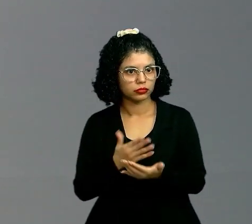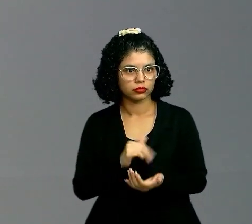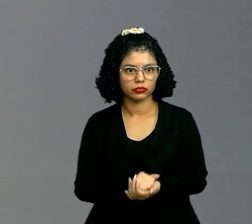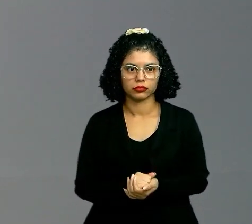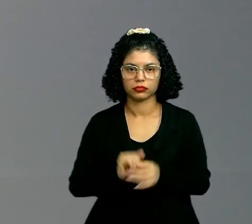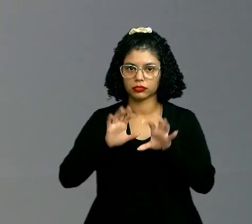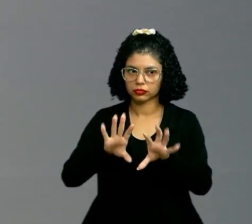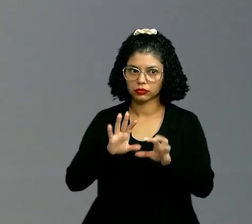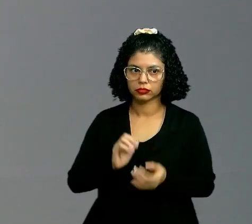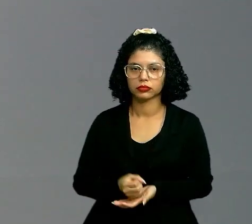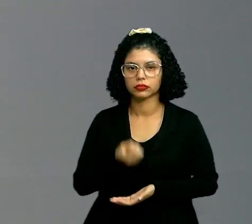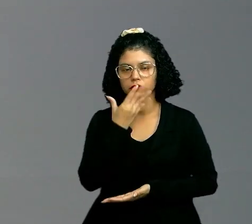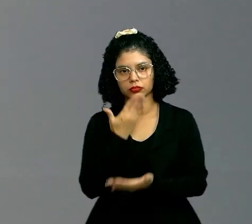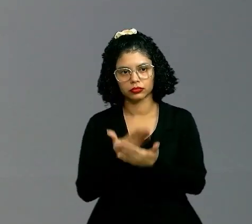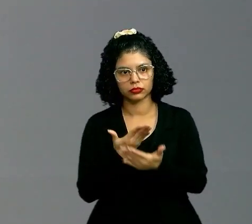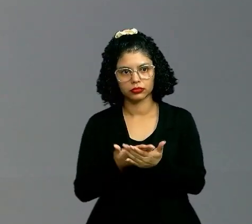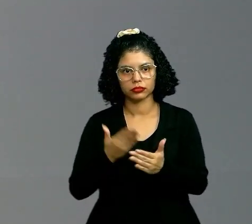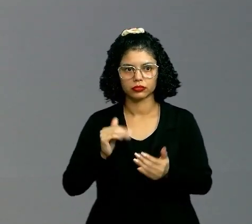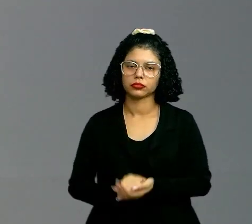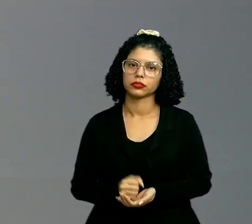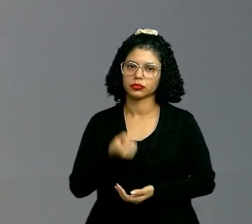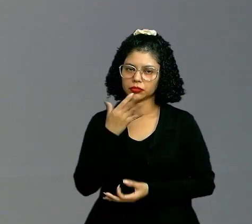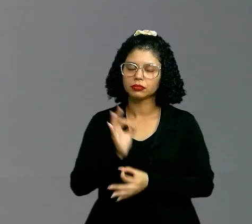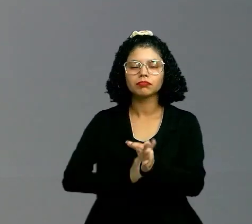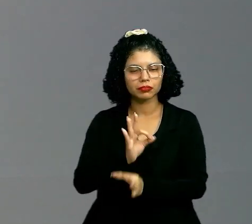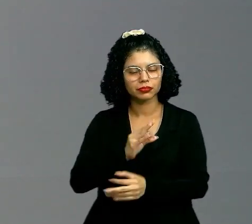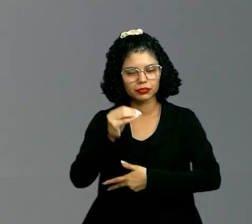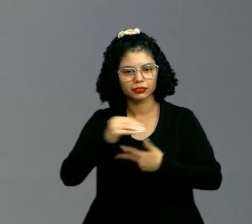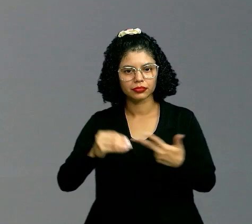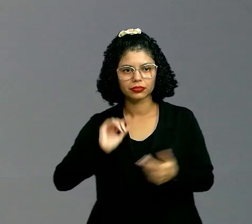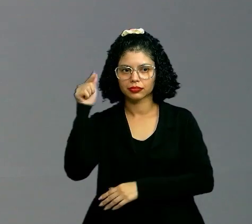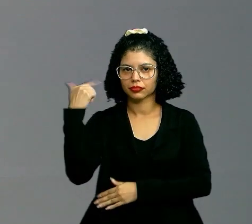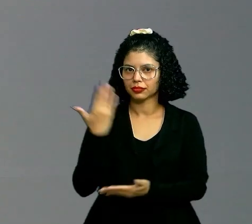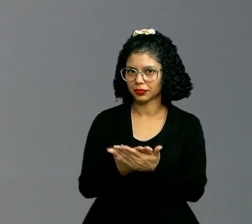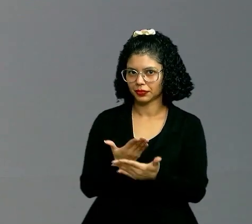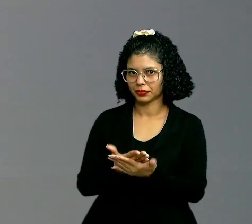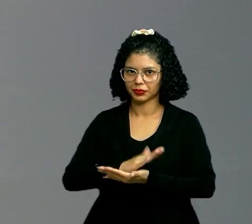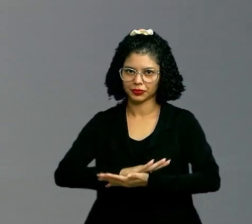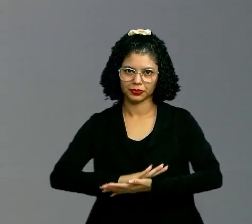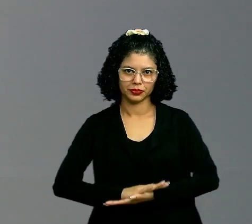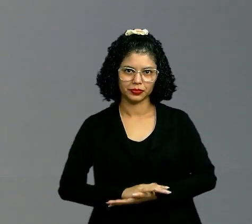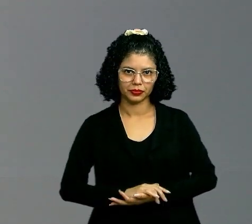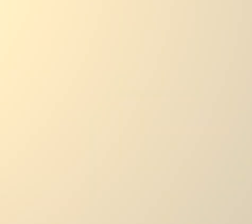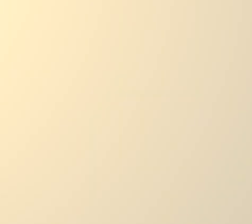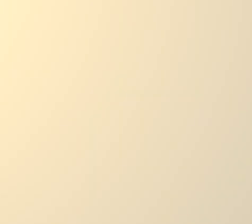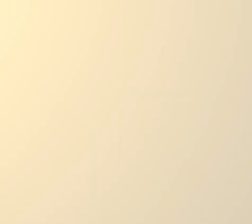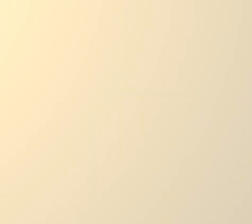acerca disso. Bons estudos, boa preparação para o Enem e até a nossa próxima aula.